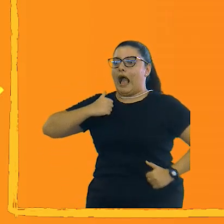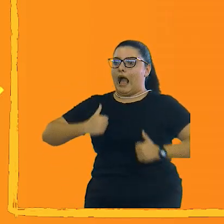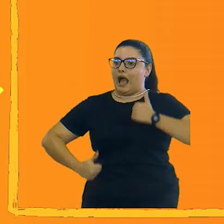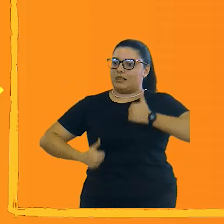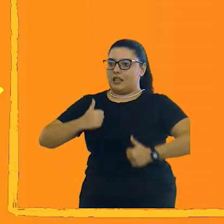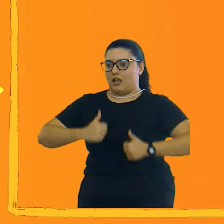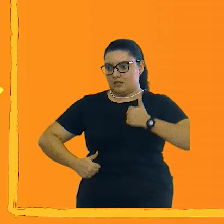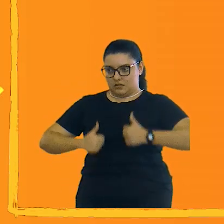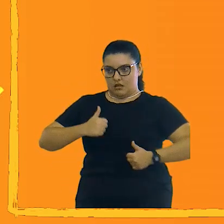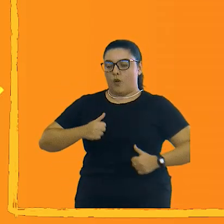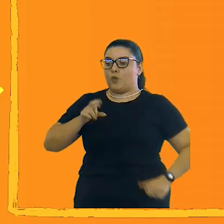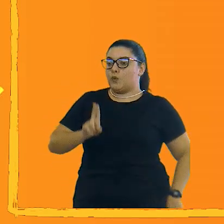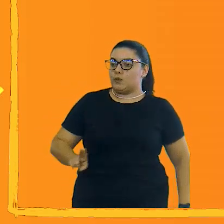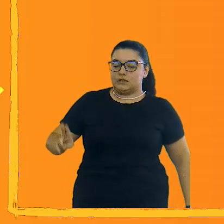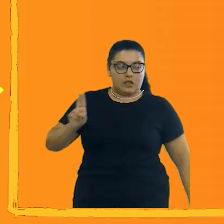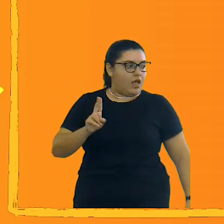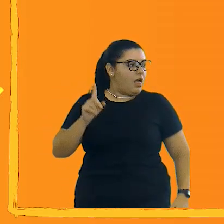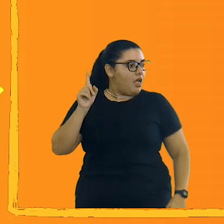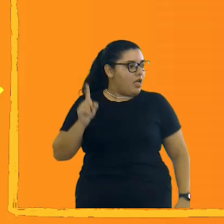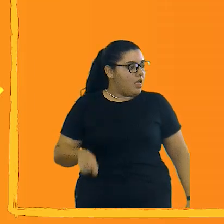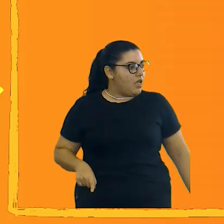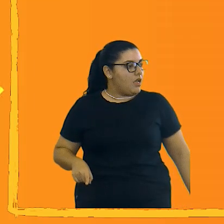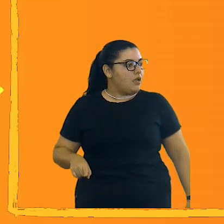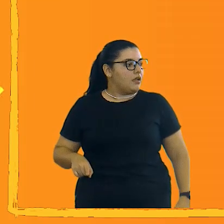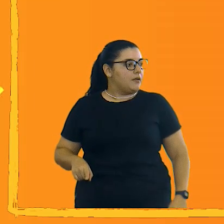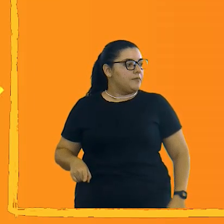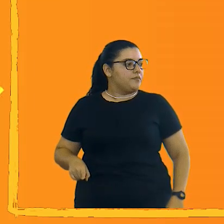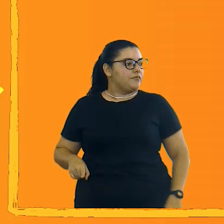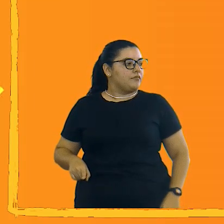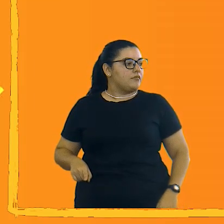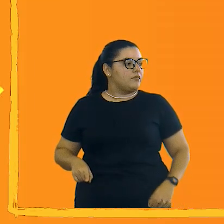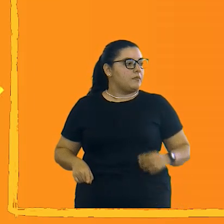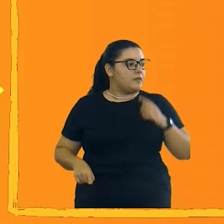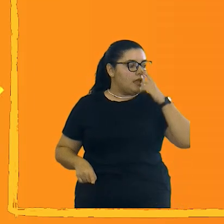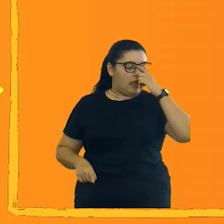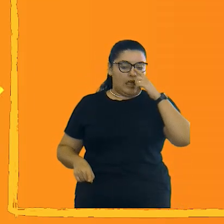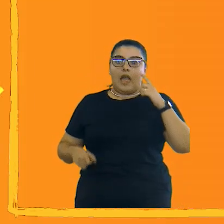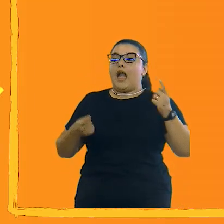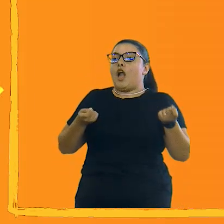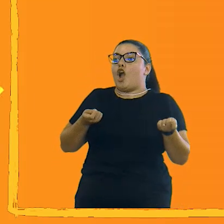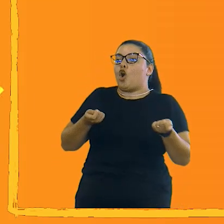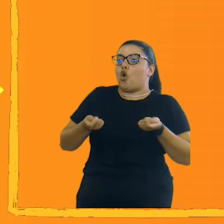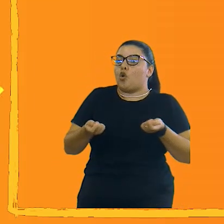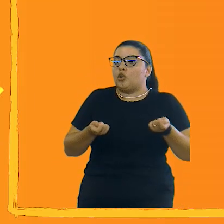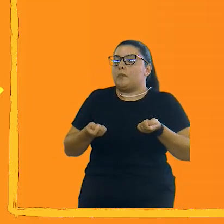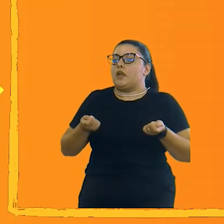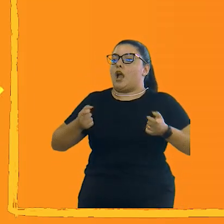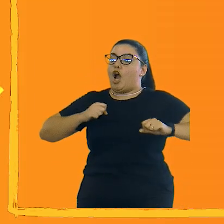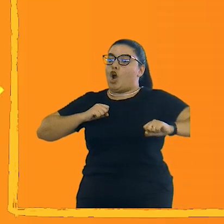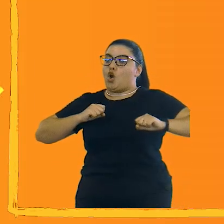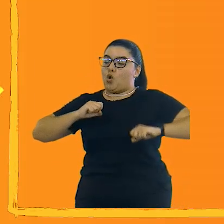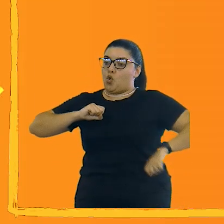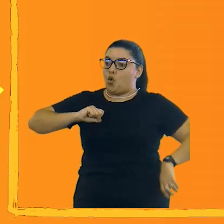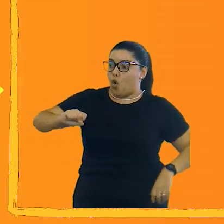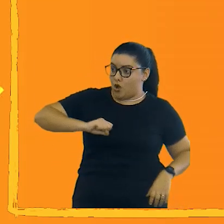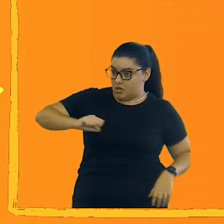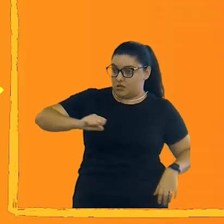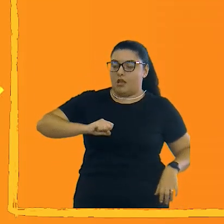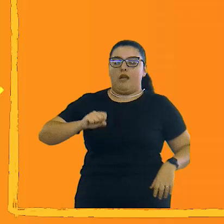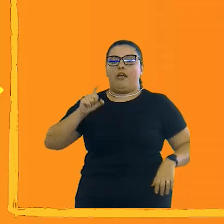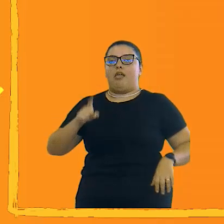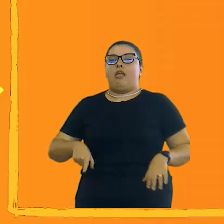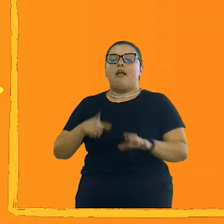parâmetro utilizado é o da economia da de corrida EC o valor desse parâmetro é